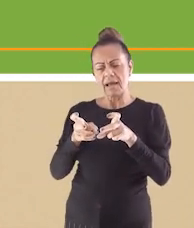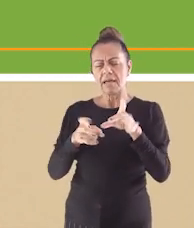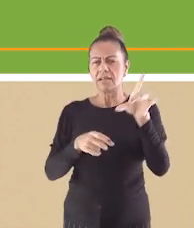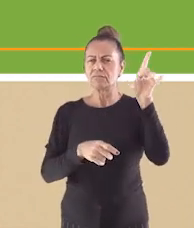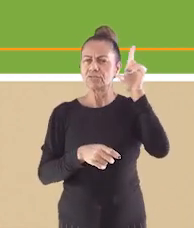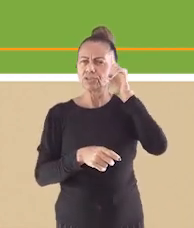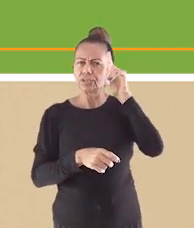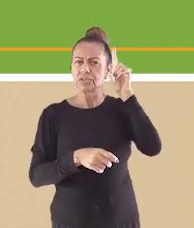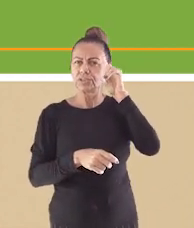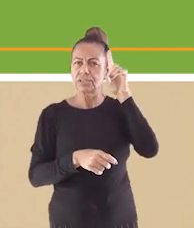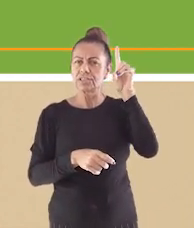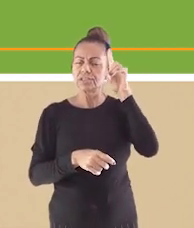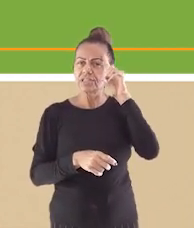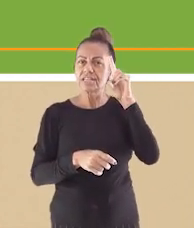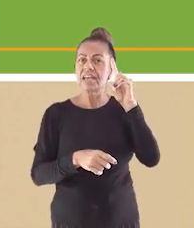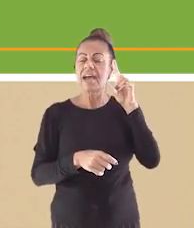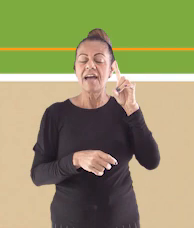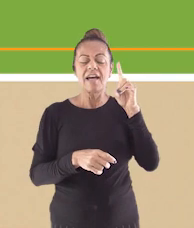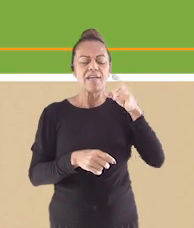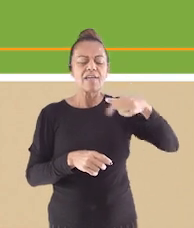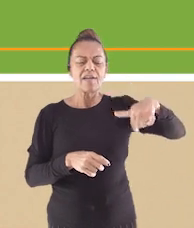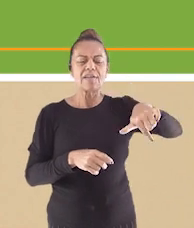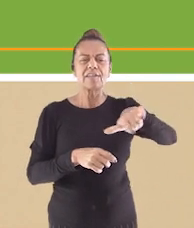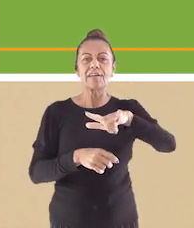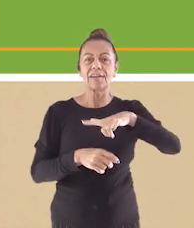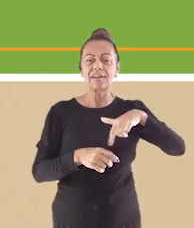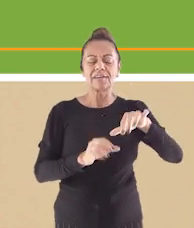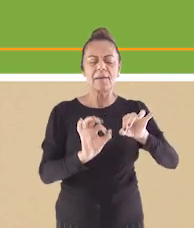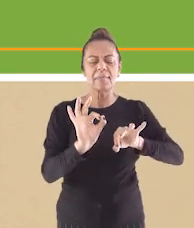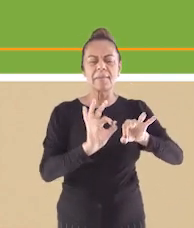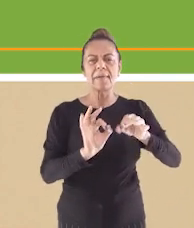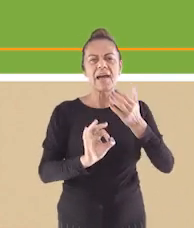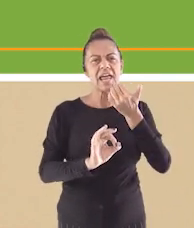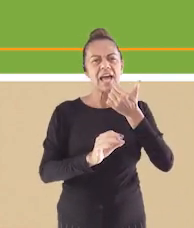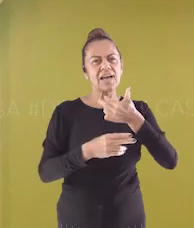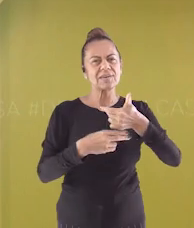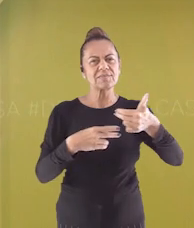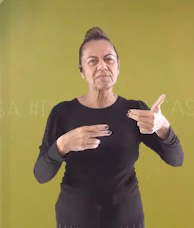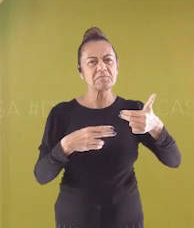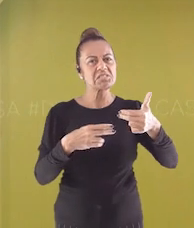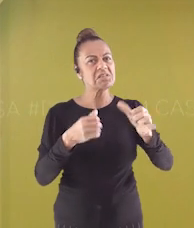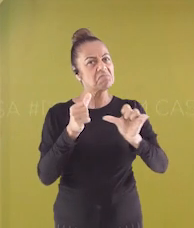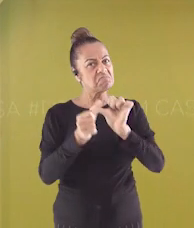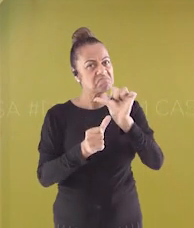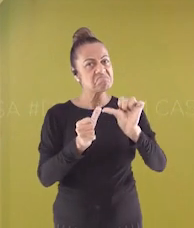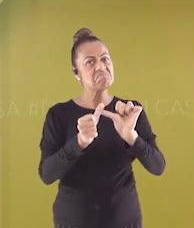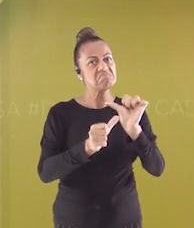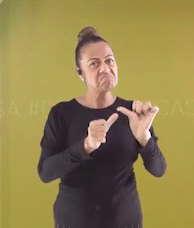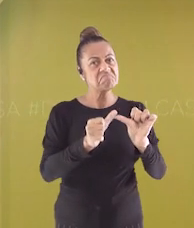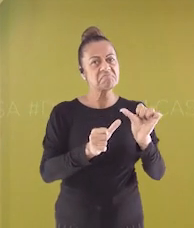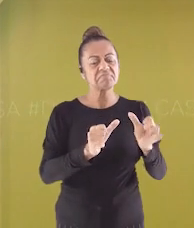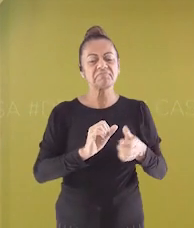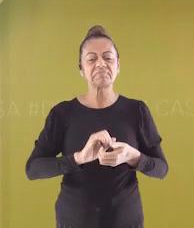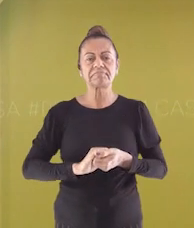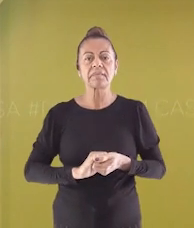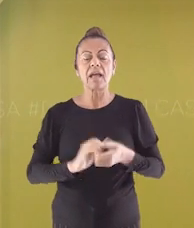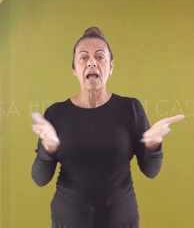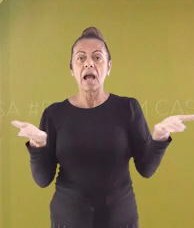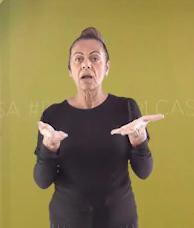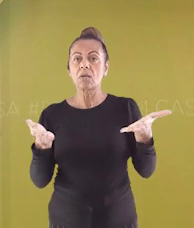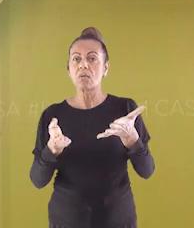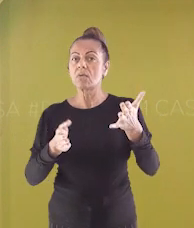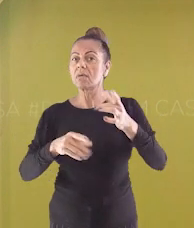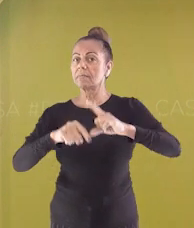químicas que ocorrem diariamente durante a preparação dos alimentos. Agora é com você,